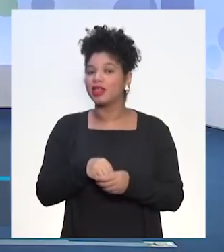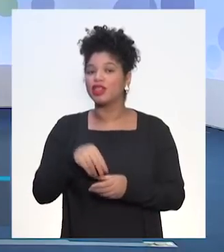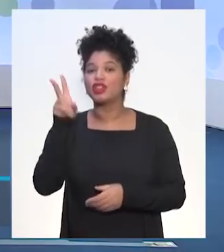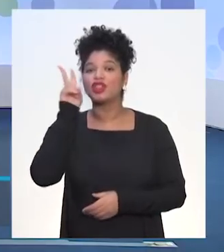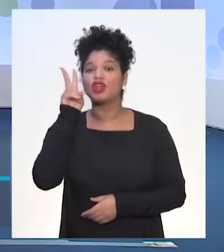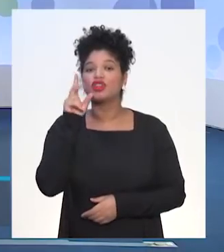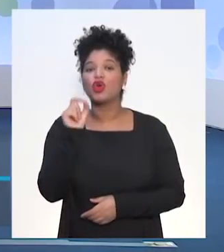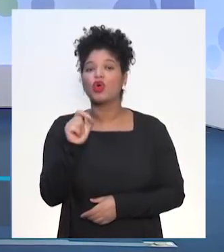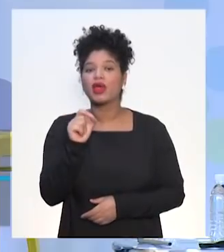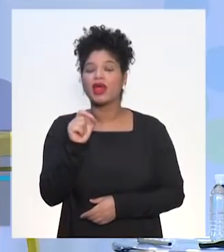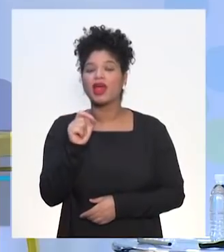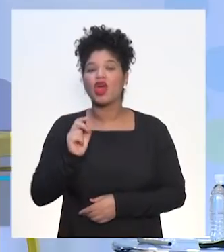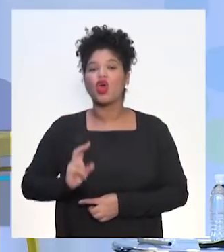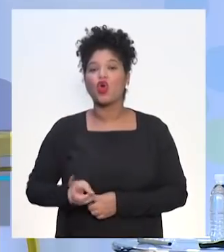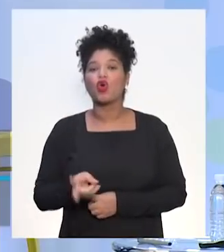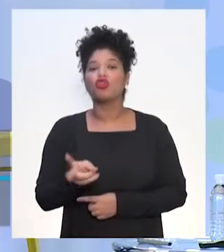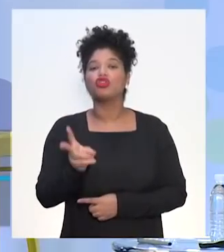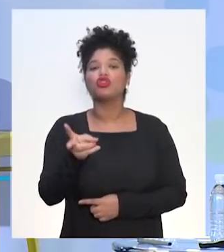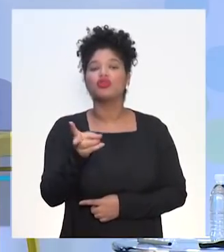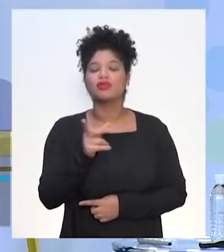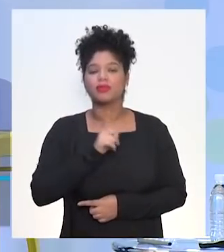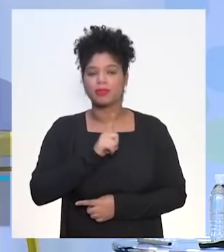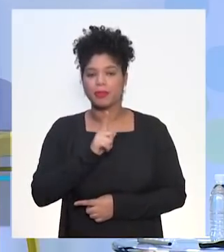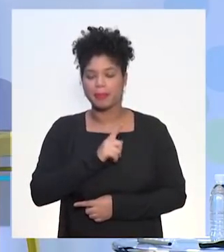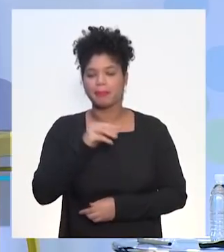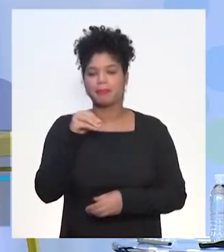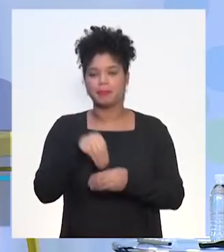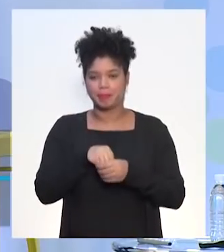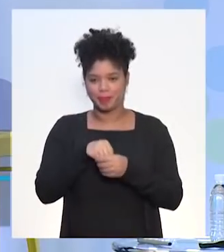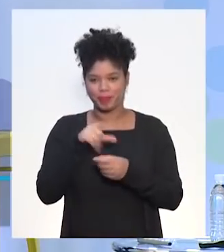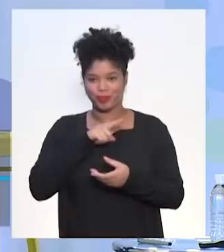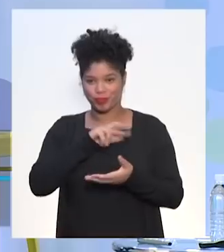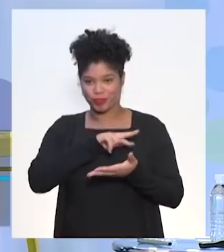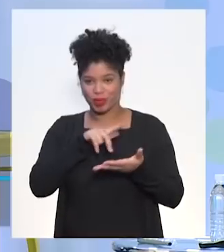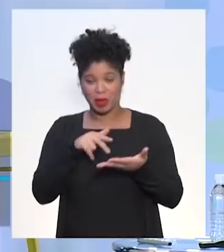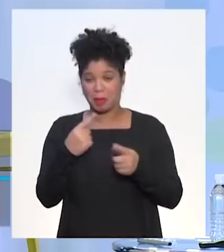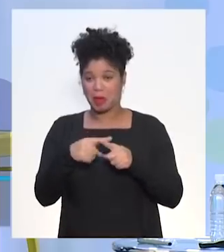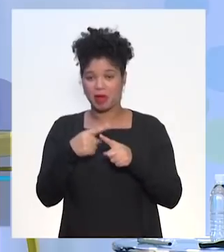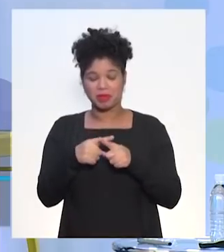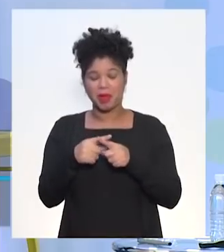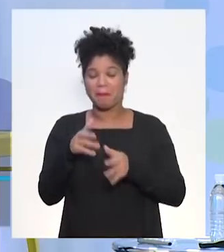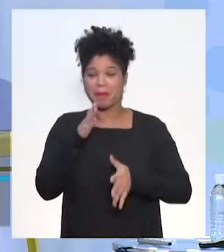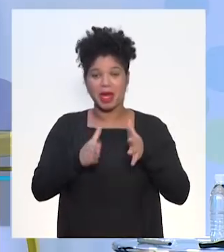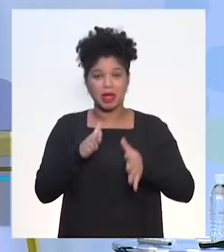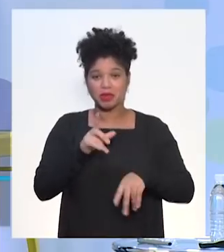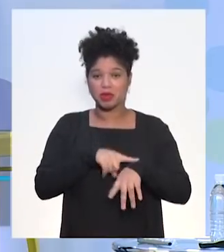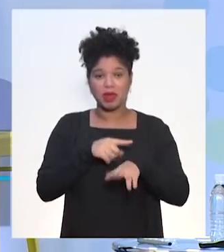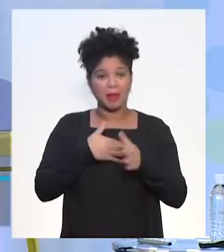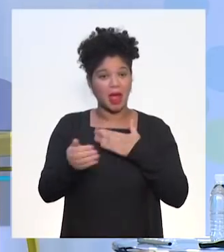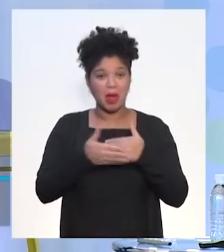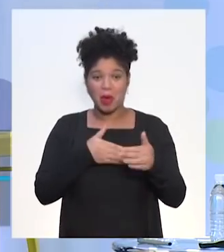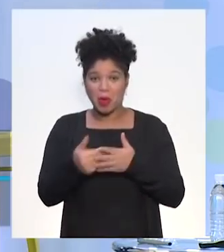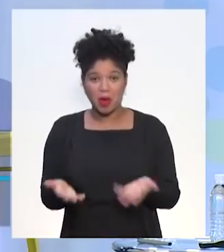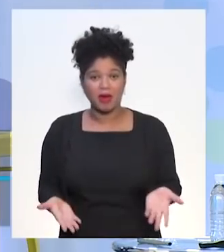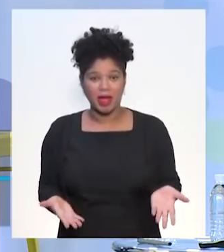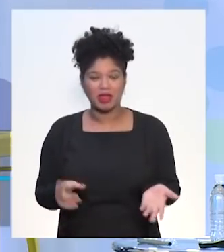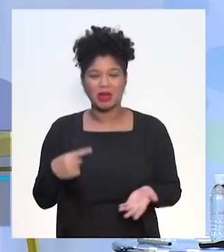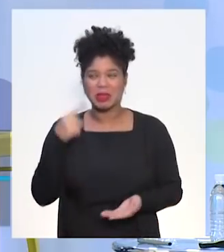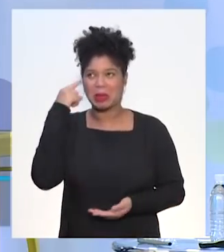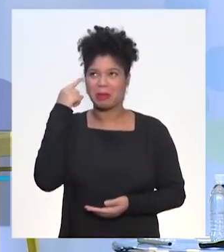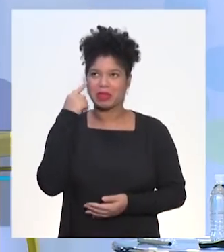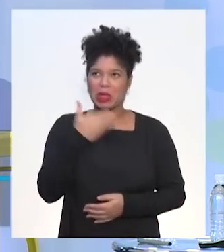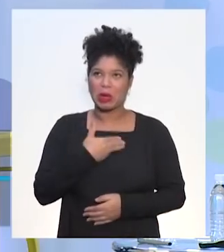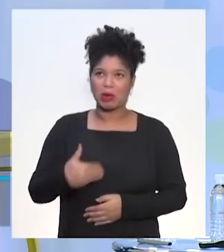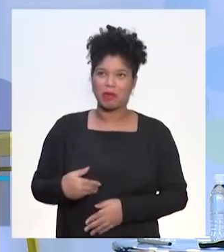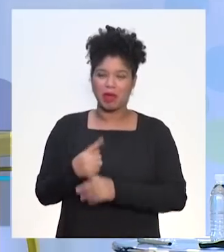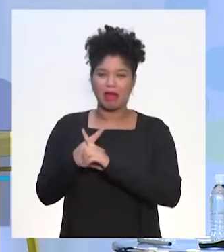de continuidade que permanecem atemporalmente. Quando a gente fala de nazismo, a gente não pode falar apenas